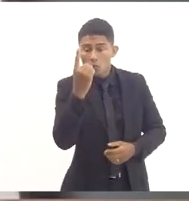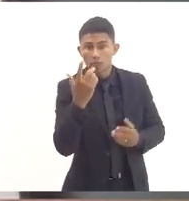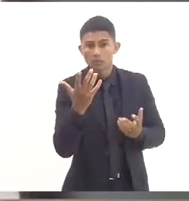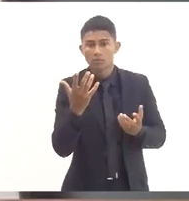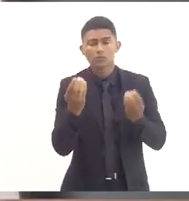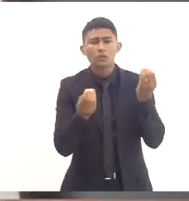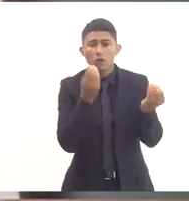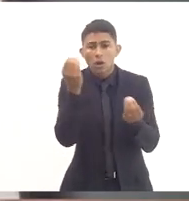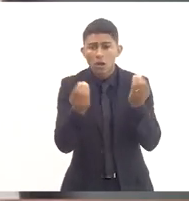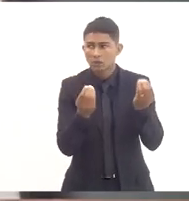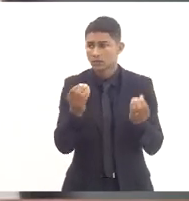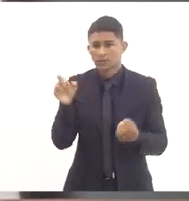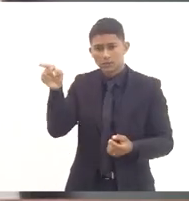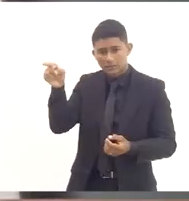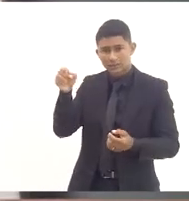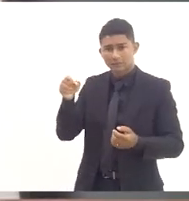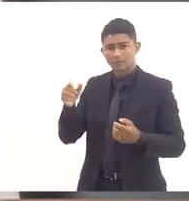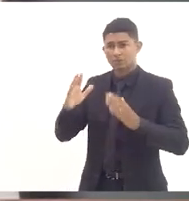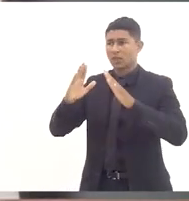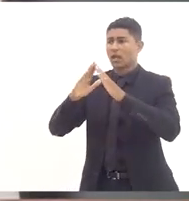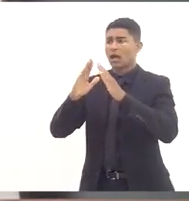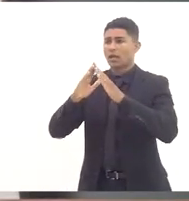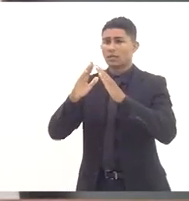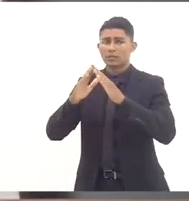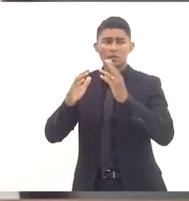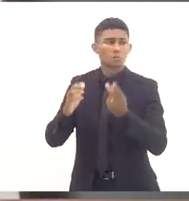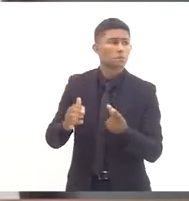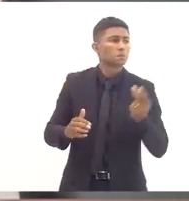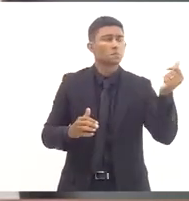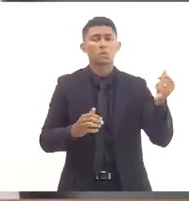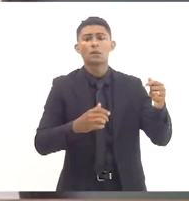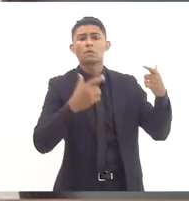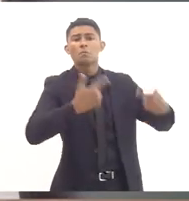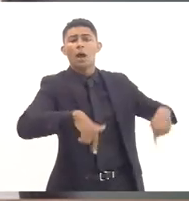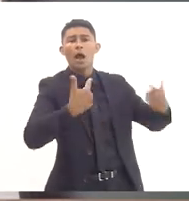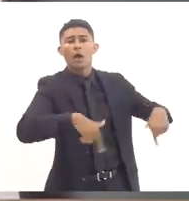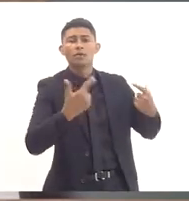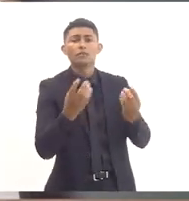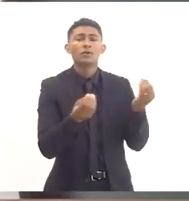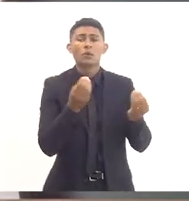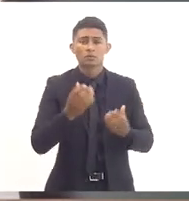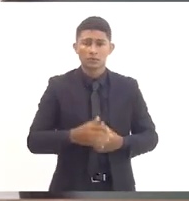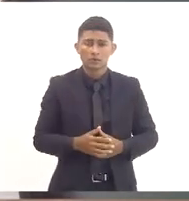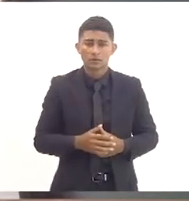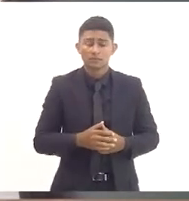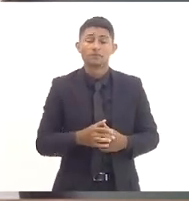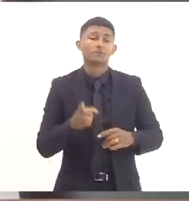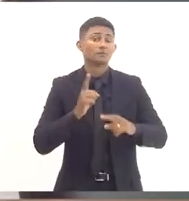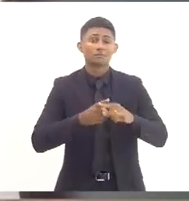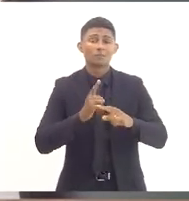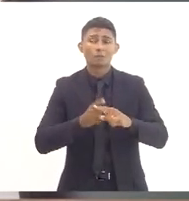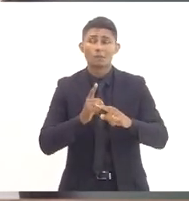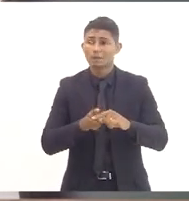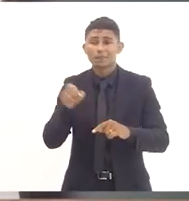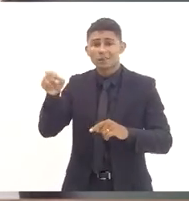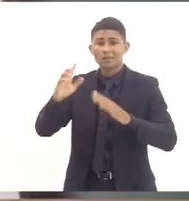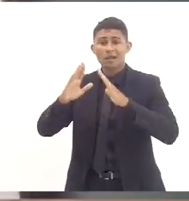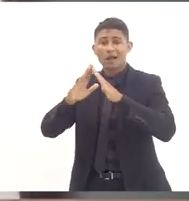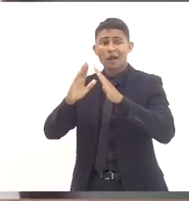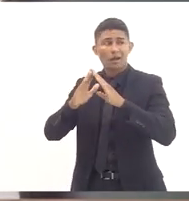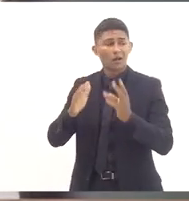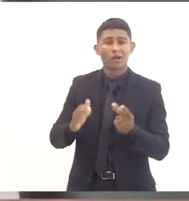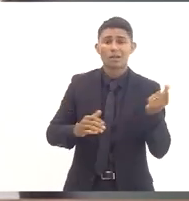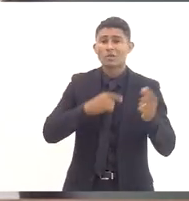uma reabilitação para trabalhar então que que adianta tem emprego estamos oferecendo vaga para pessoa com deficiência a pessoa não pode nem sair de casa